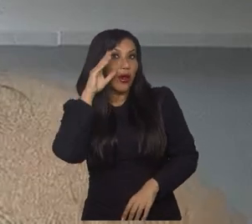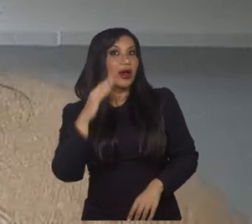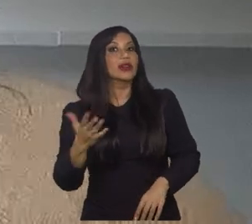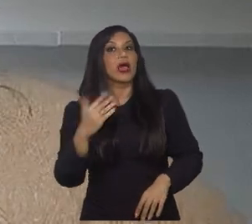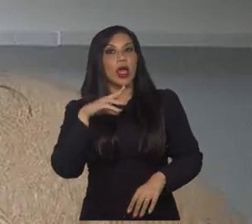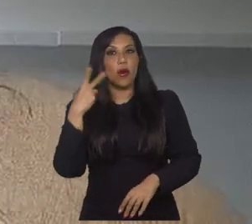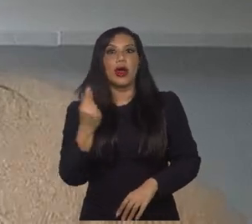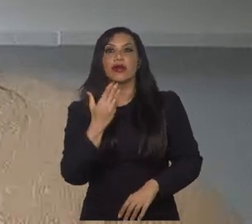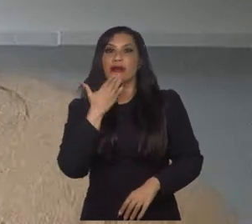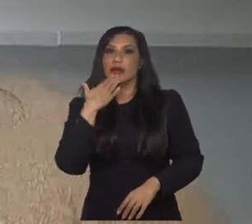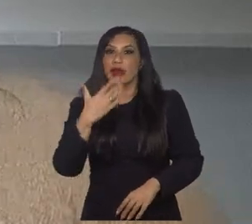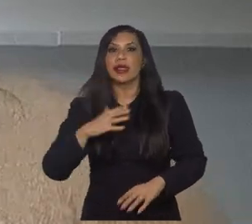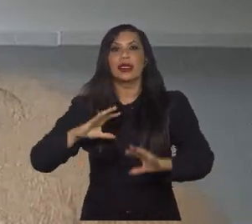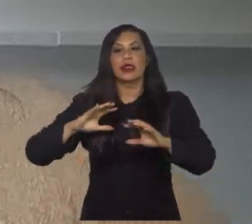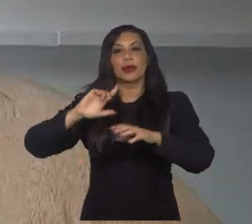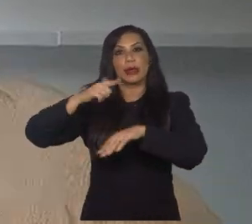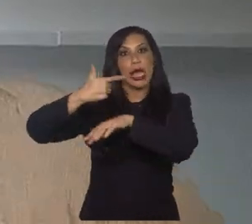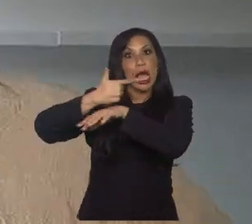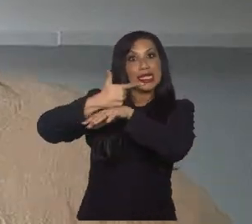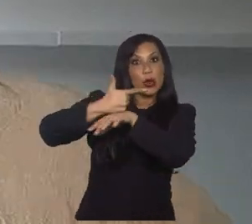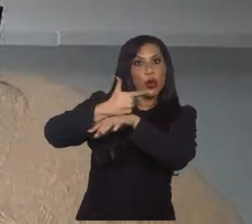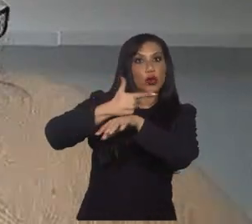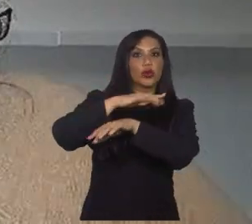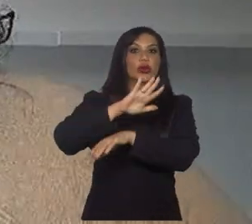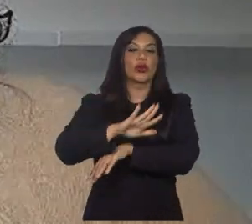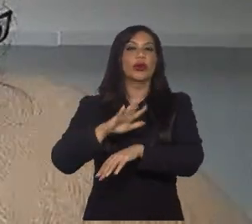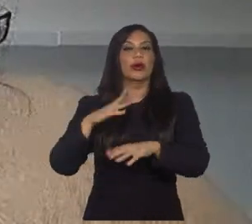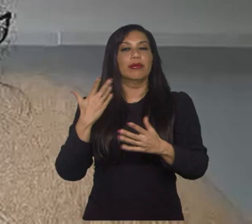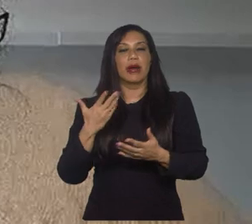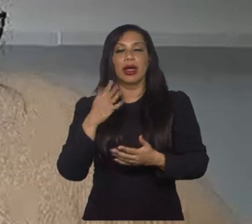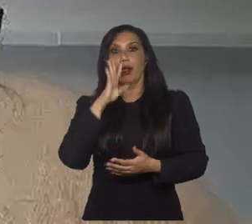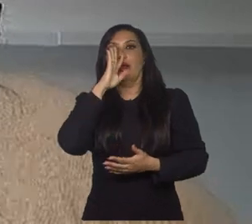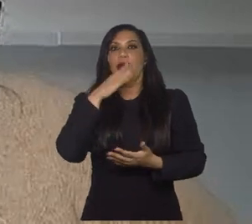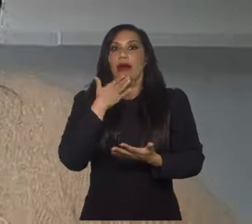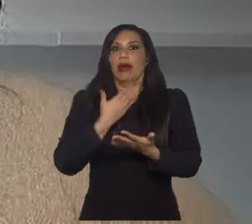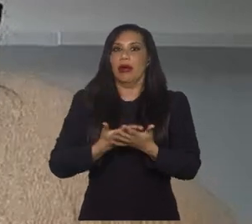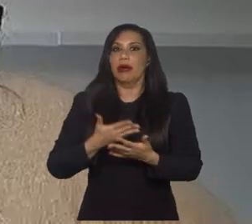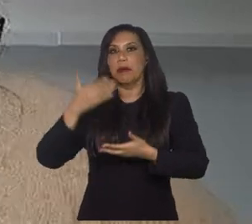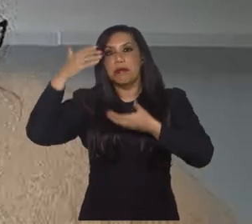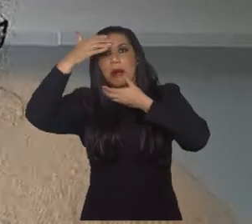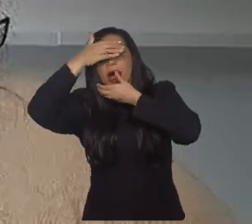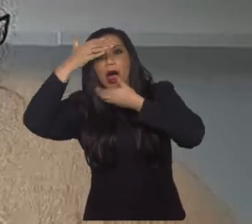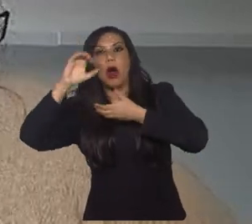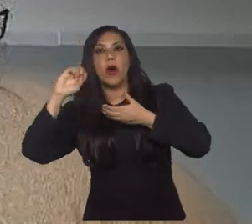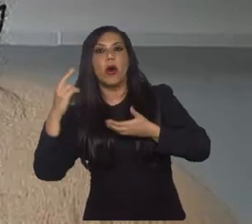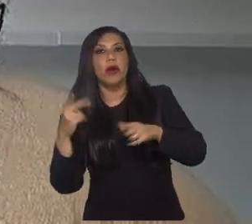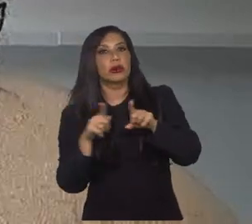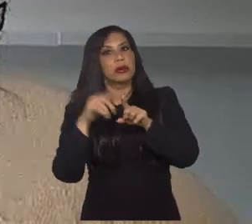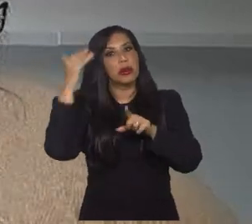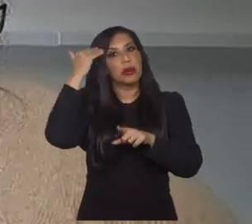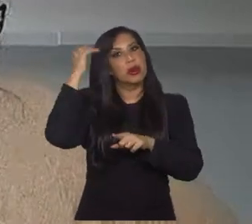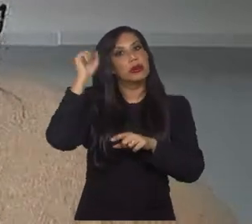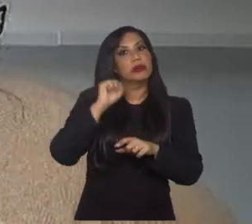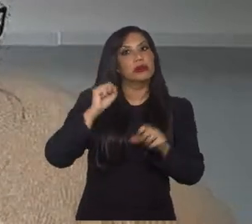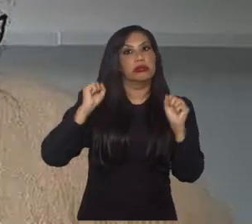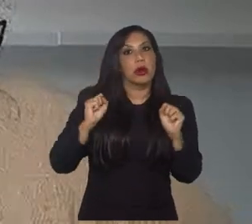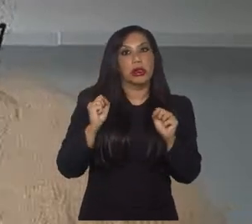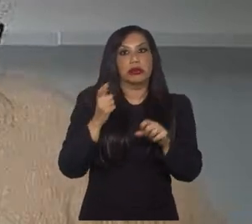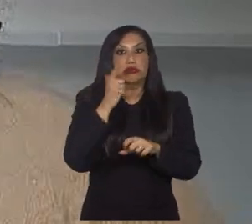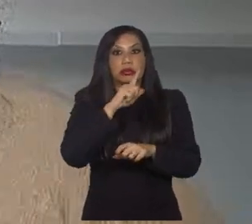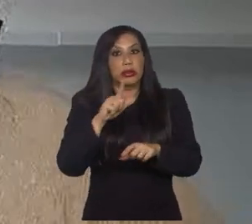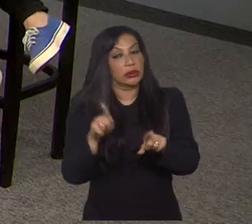favoritas para essa segunda colocação, mas não me surpreenderia se o Marrocos ou principalmente se a Coreia do Sul descassem essa